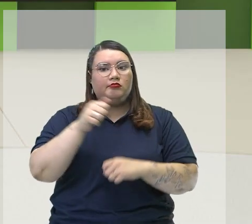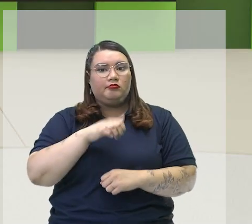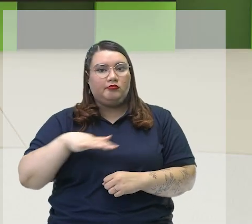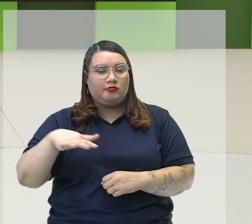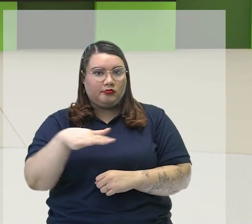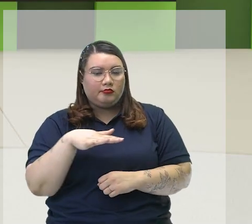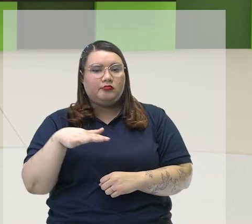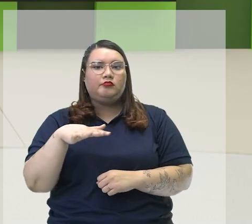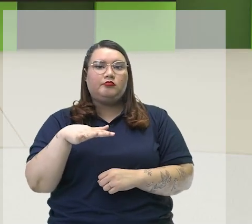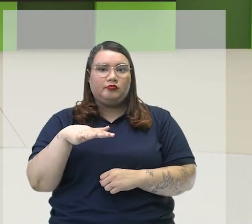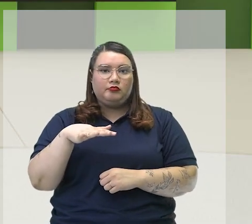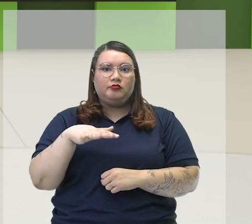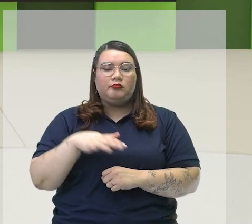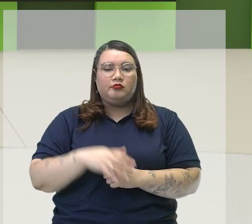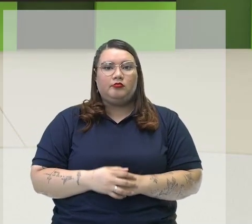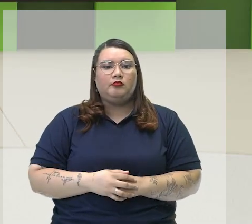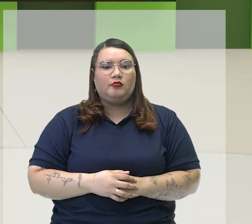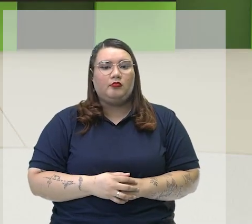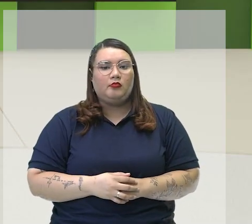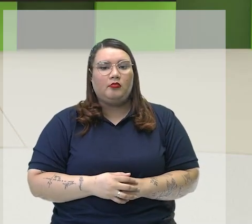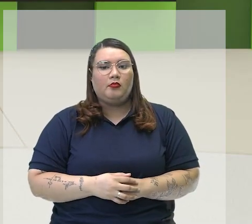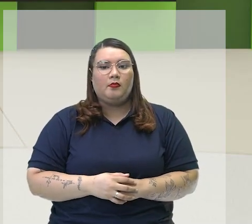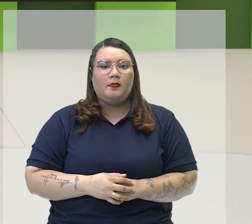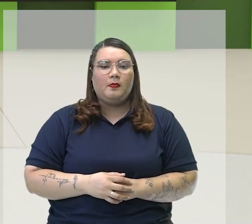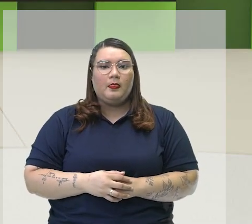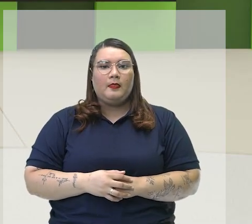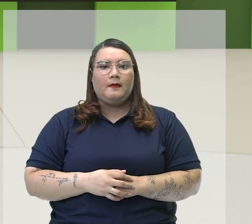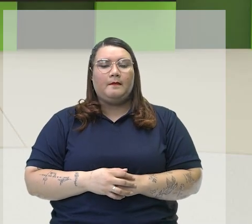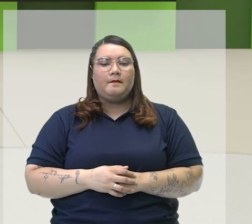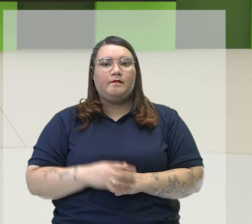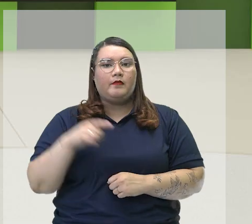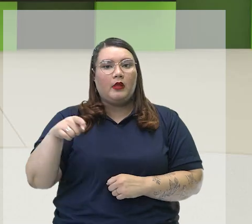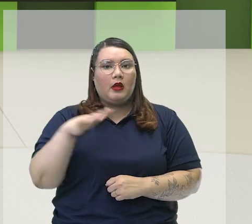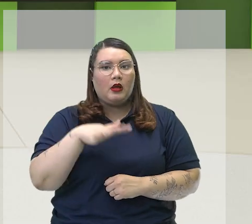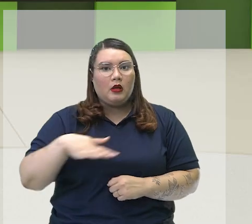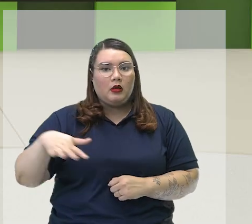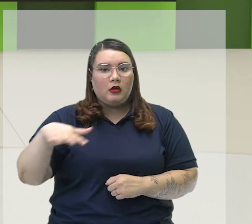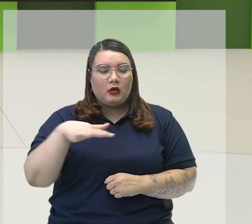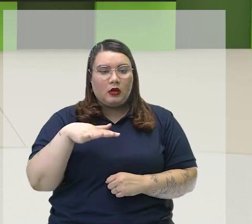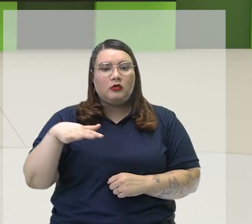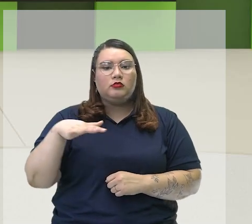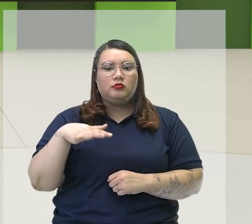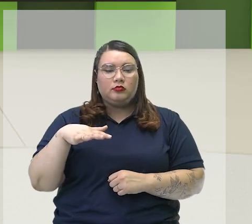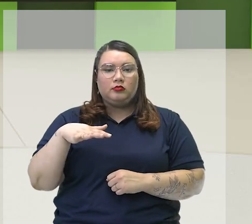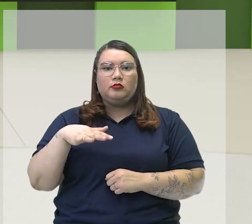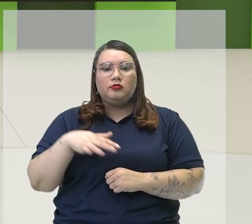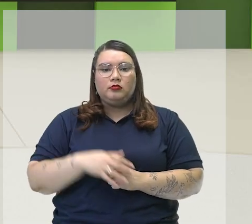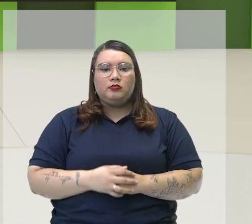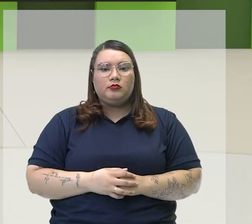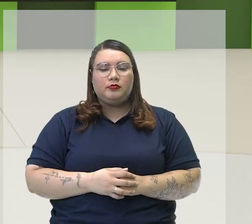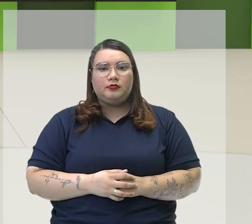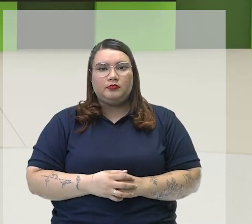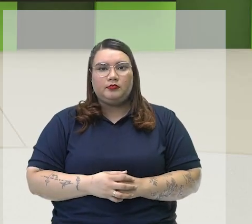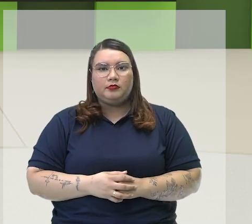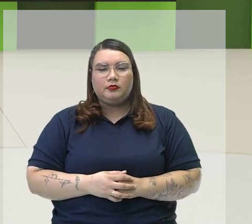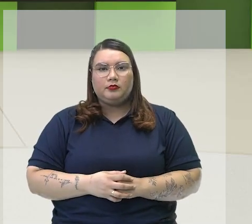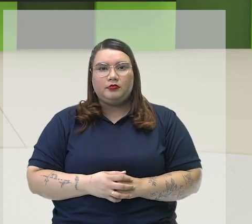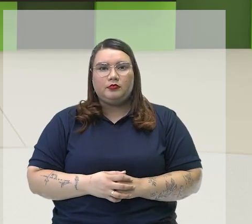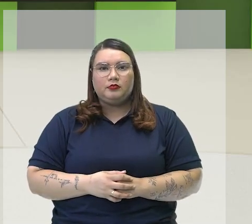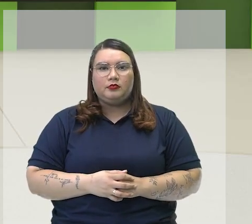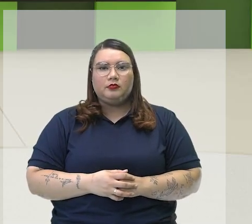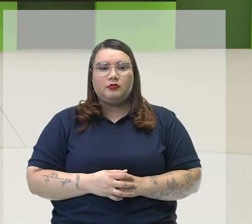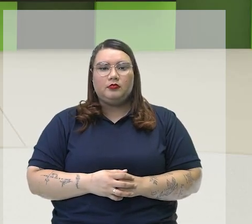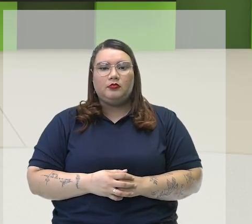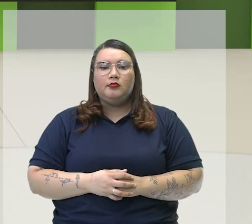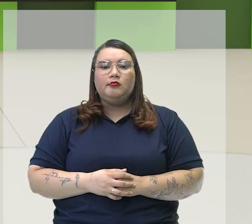Química falou para nós. Que nessa área aí, a radioatividade, como eu falei que ela é utilizada